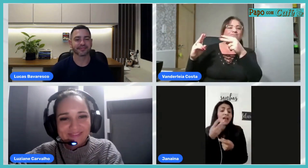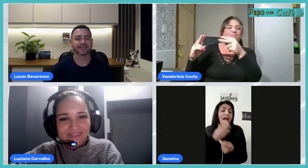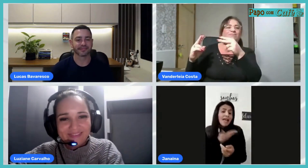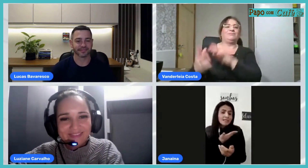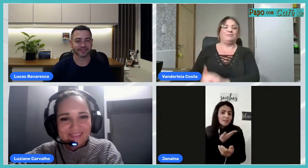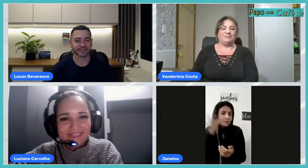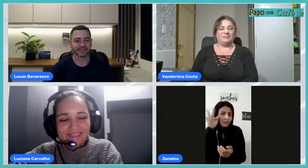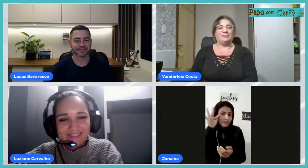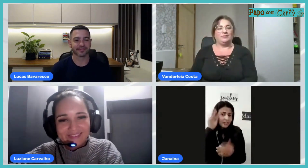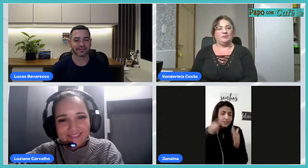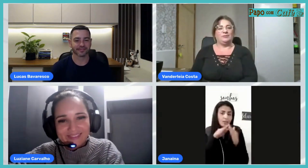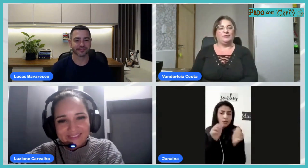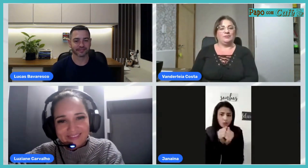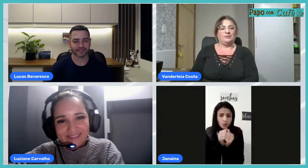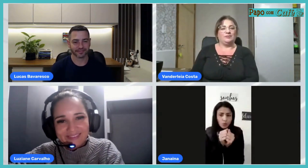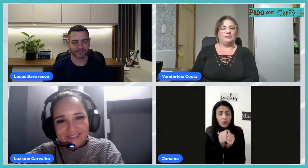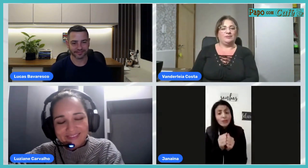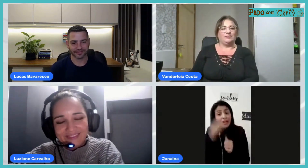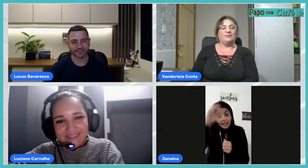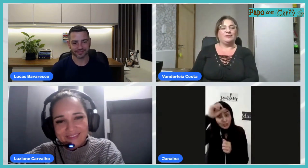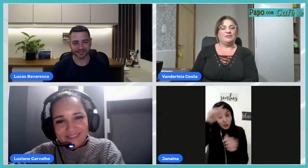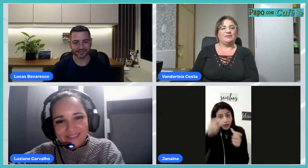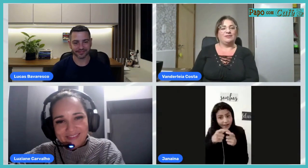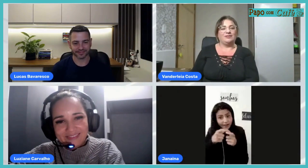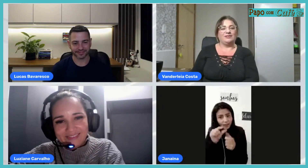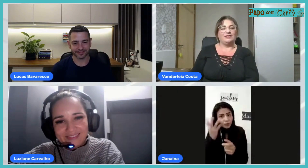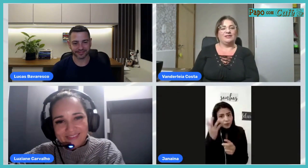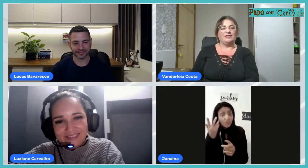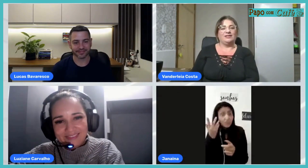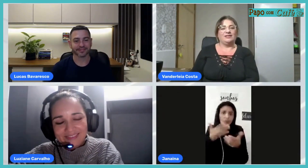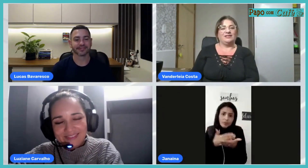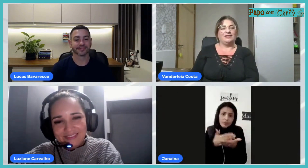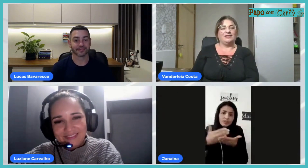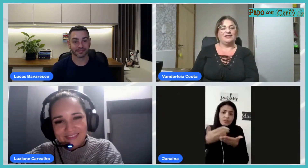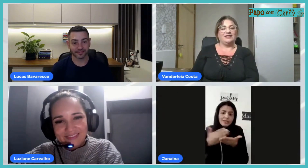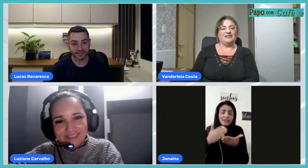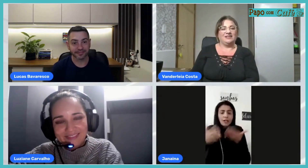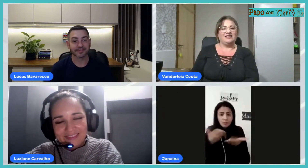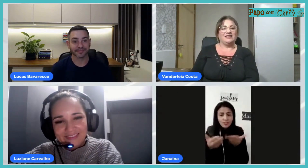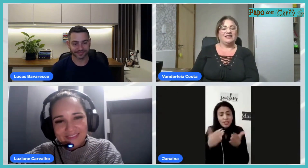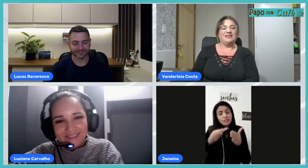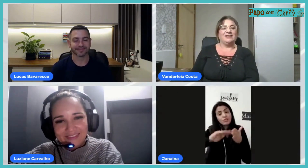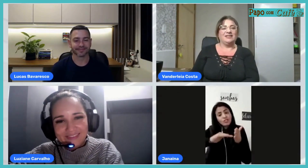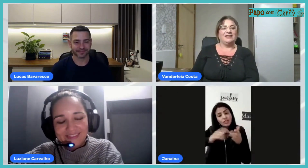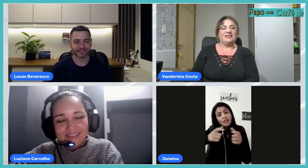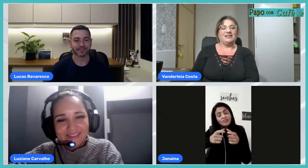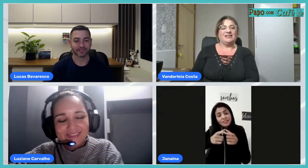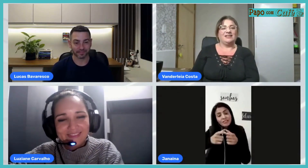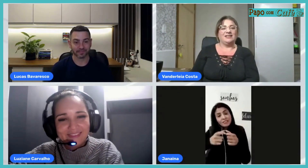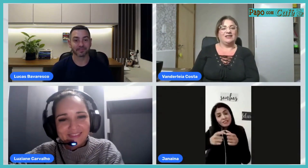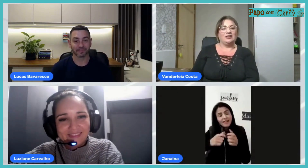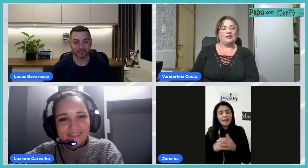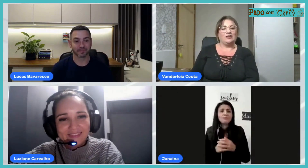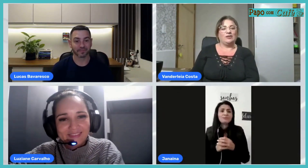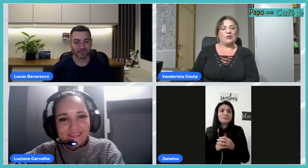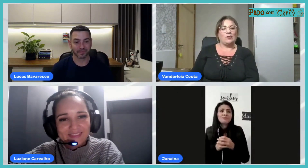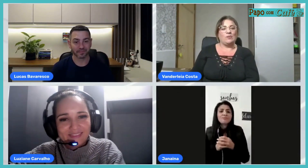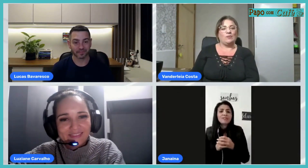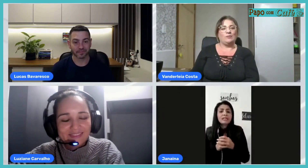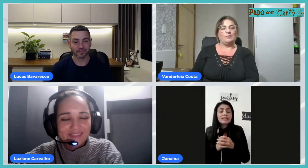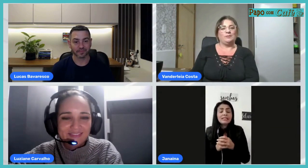falar, essa minha amiga Fernanda, que mora junto, ela tirou a carteira há pouco, está começando ainda, né, no processo de fazer a